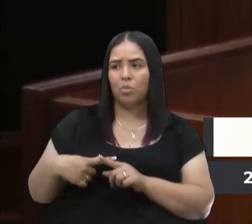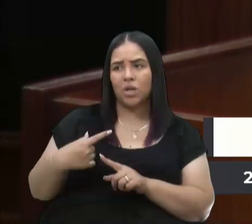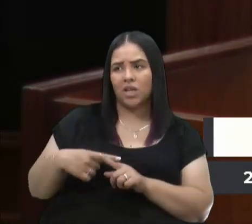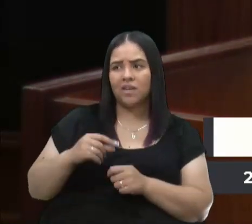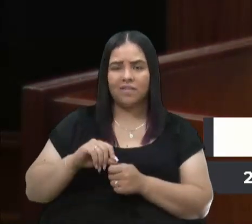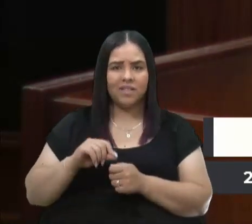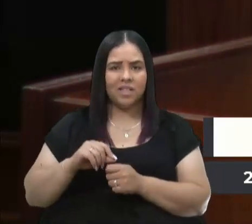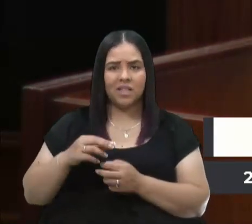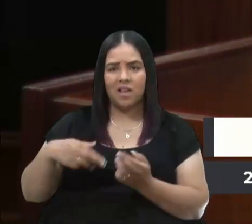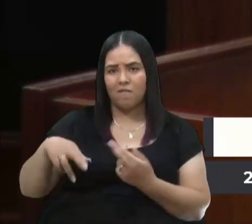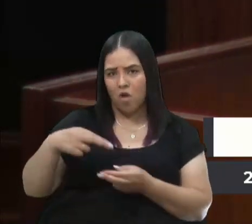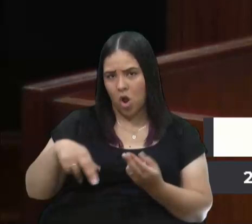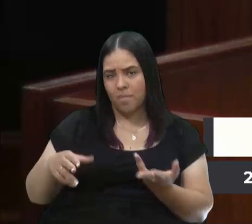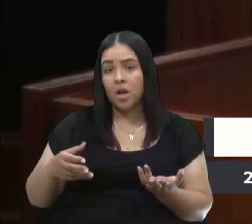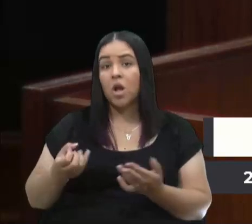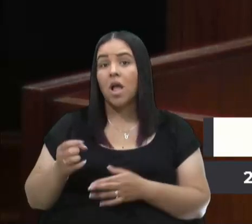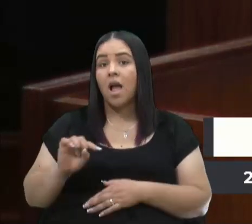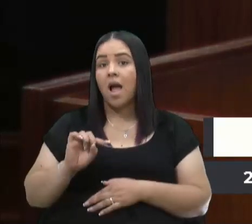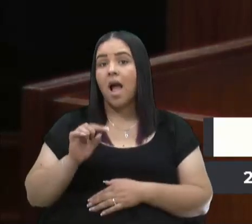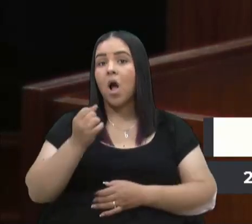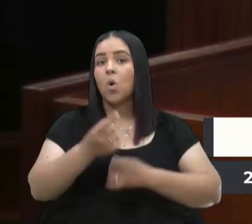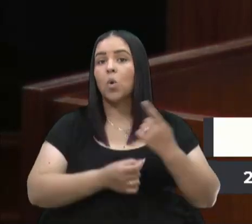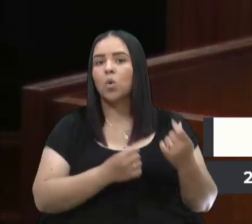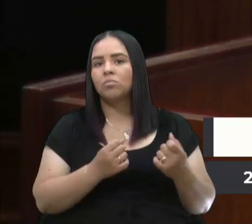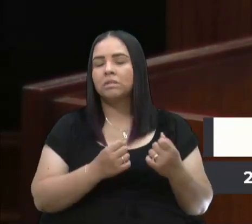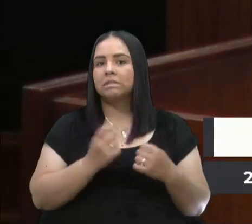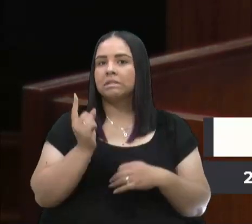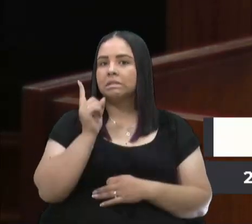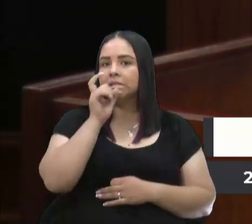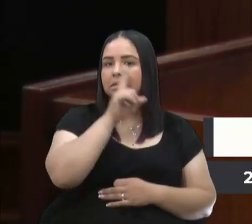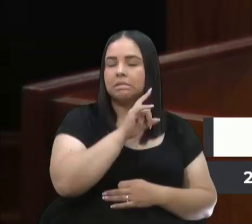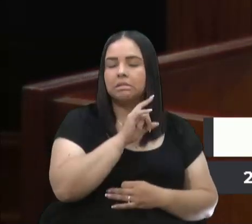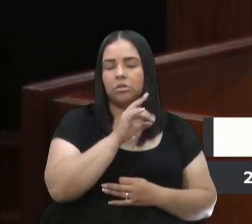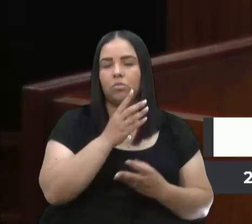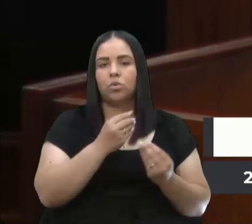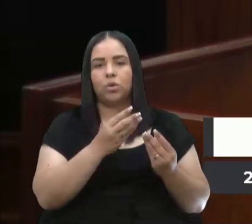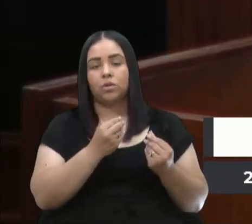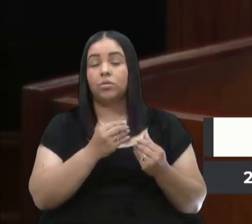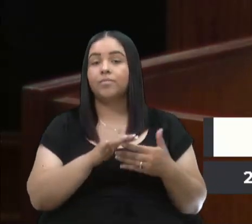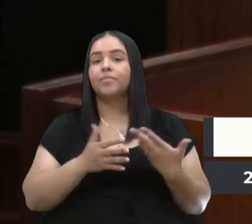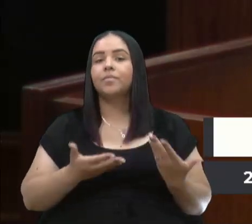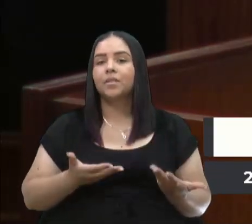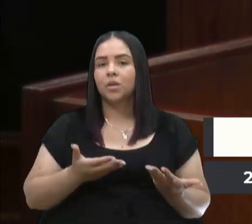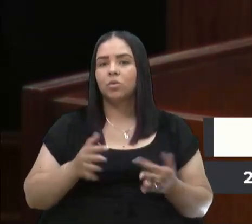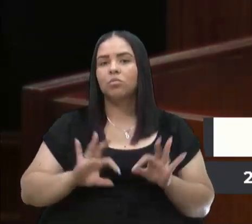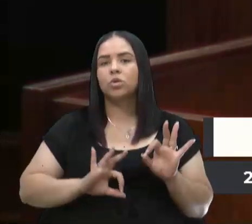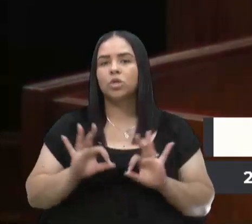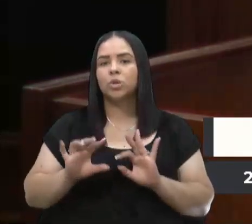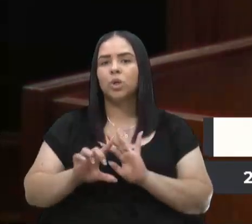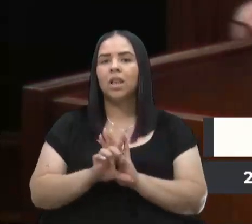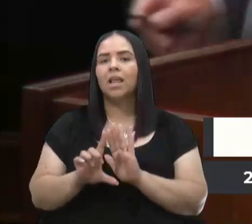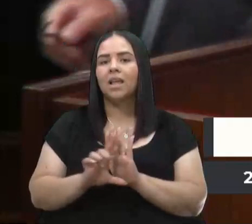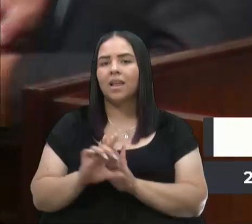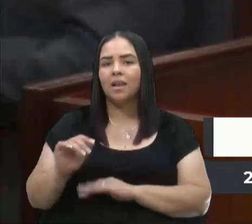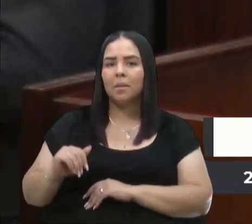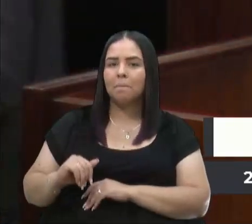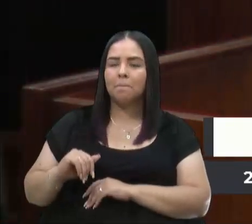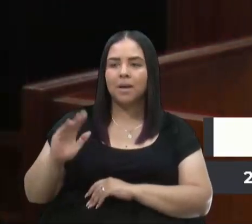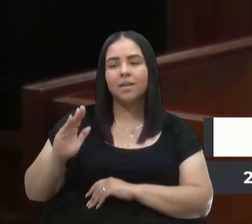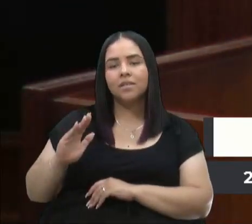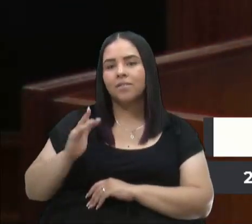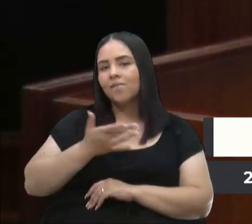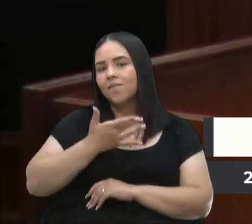fazer uma reforma, outras duras demais e, por fim, um projeto de lei mais